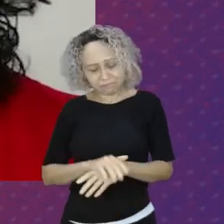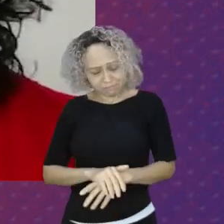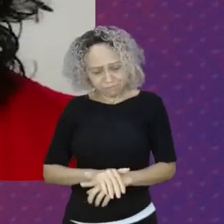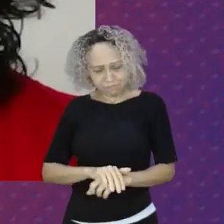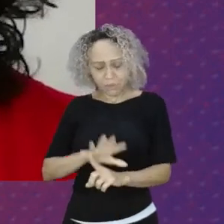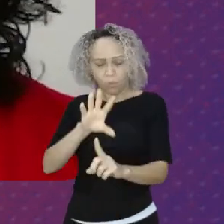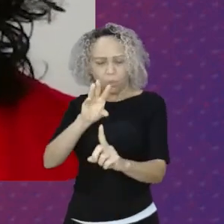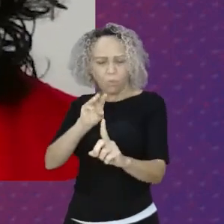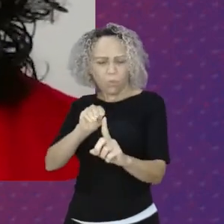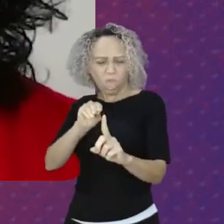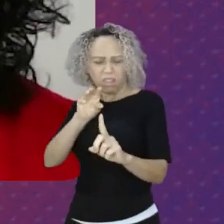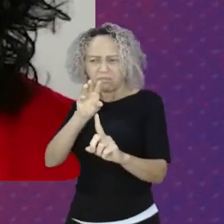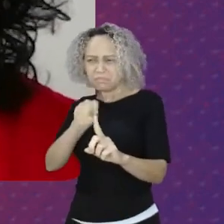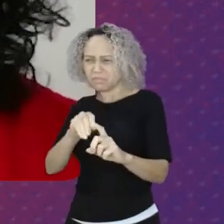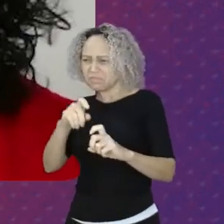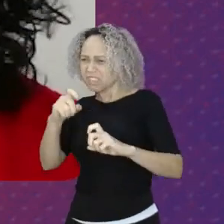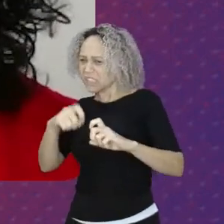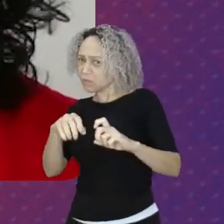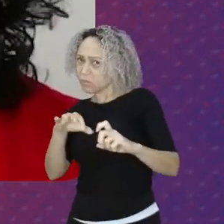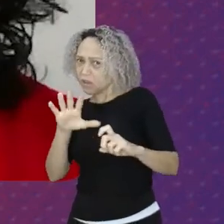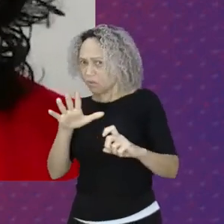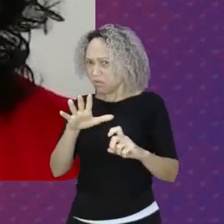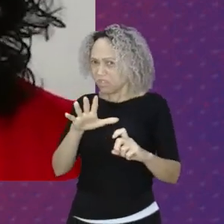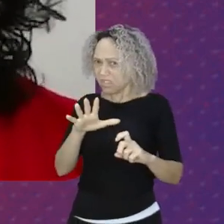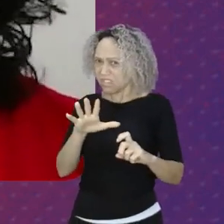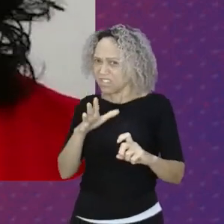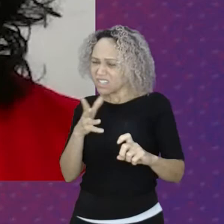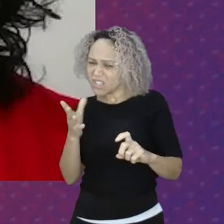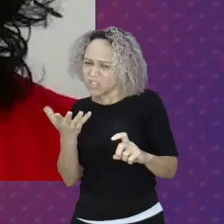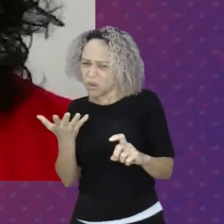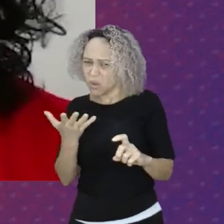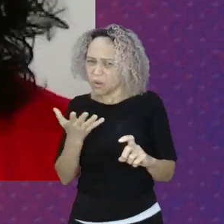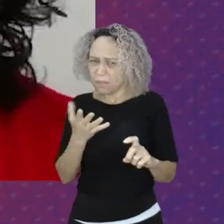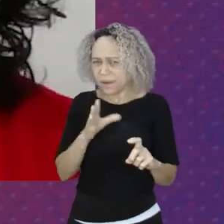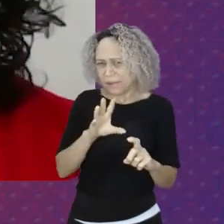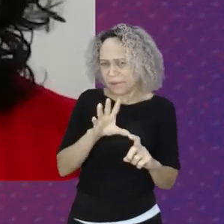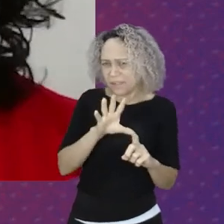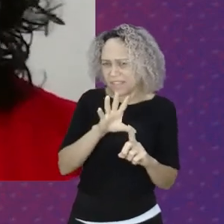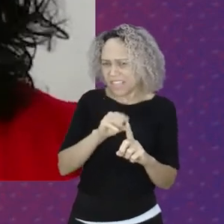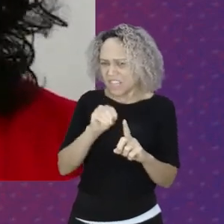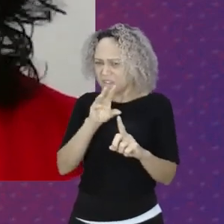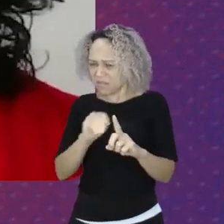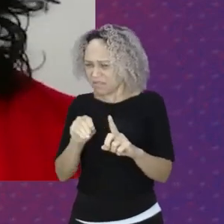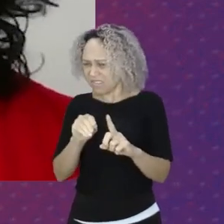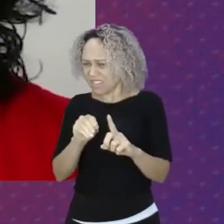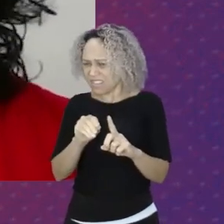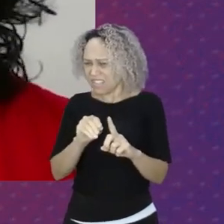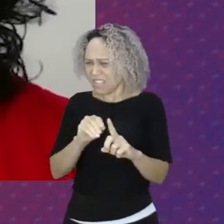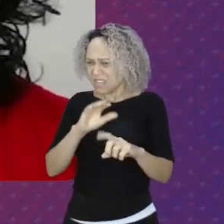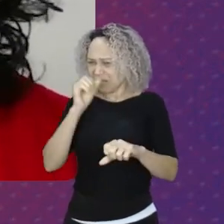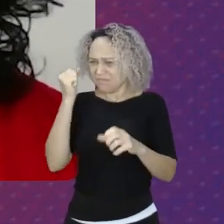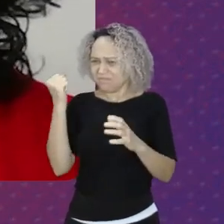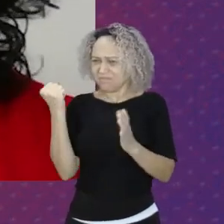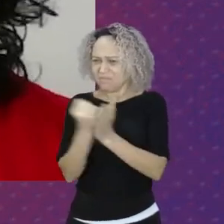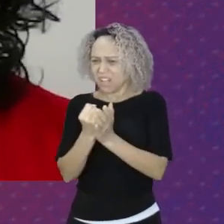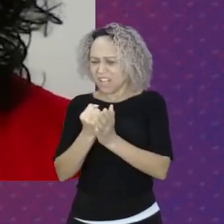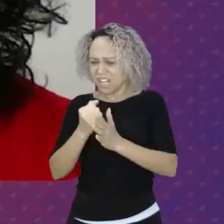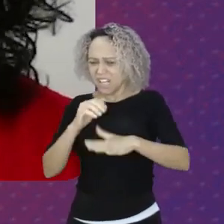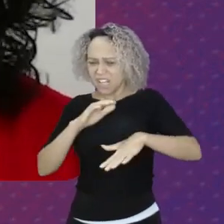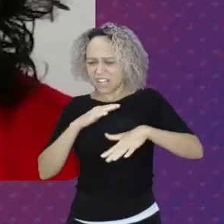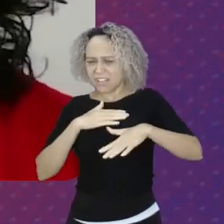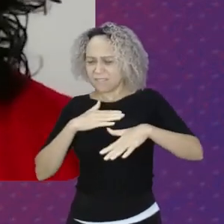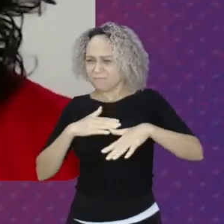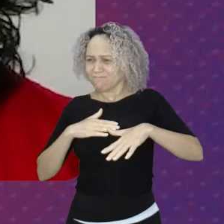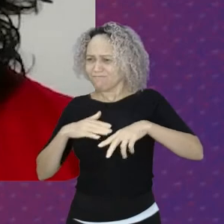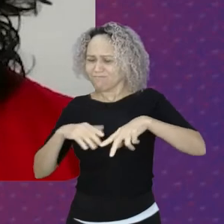deixando ou não marcas físicas, sequelas ele sempre vai deixar nessa criança ou